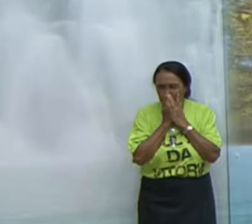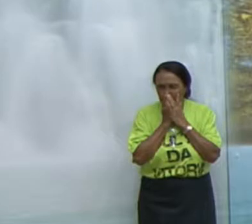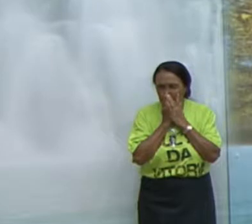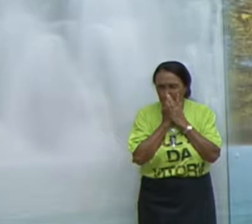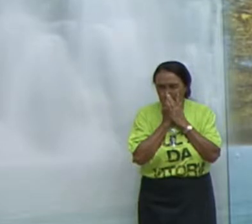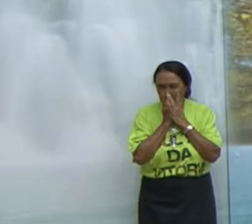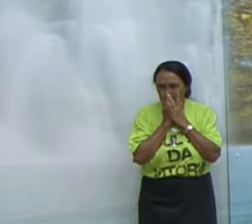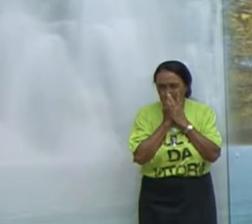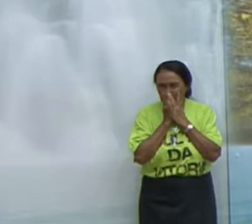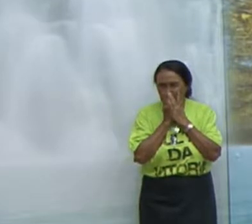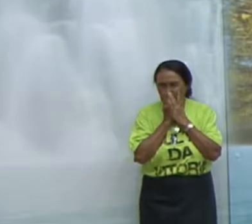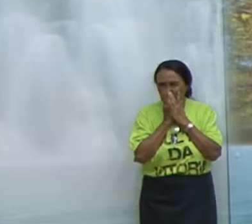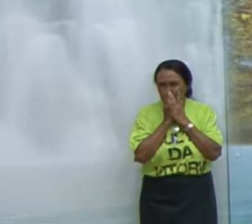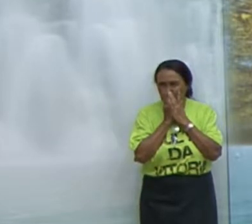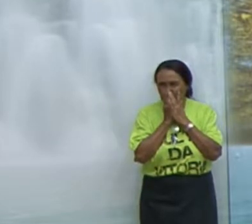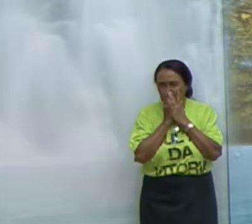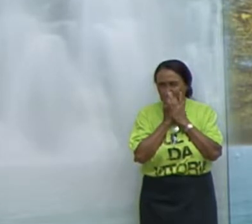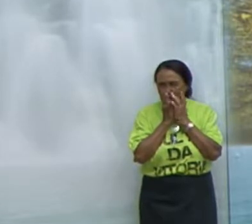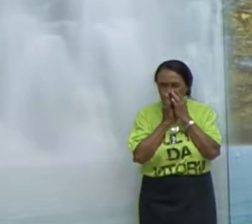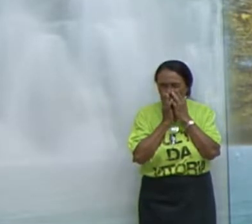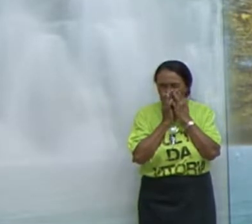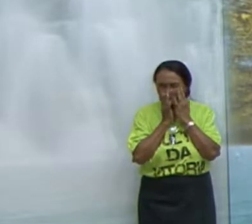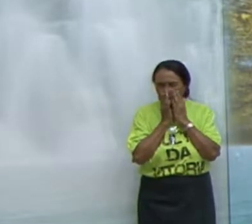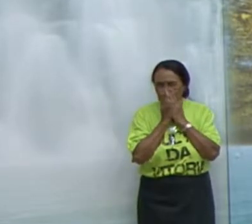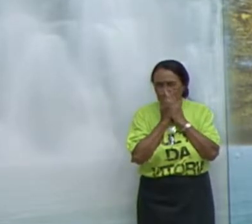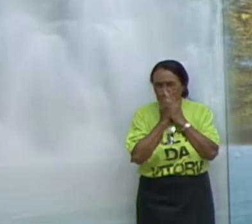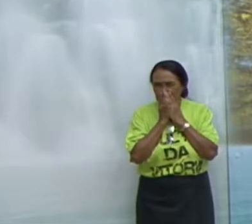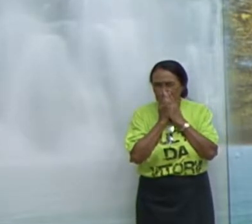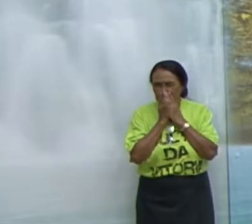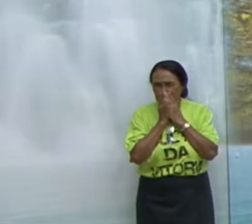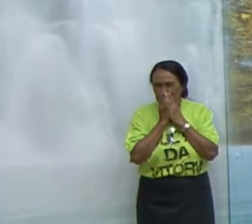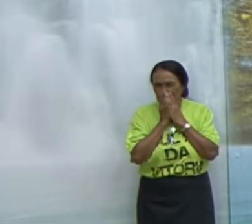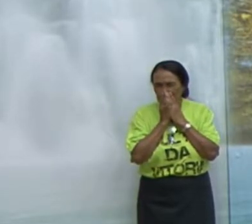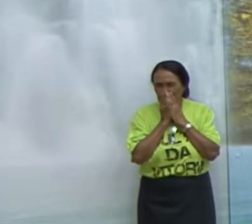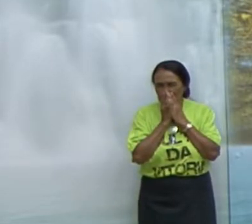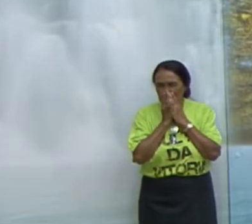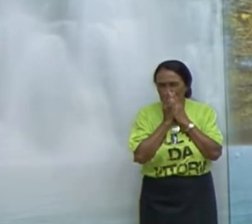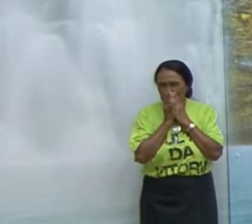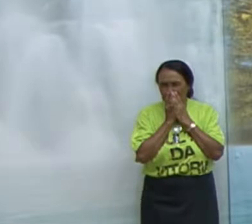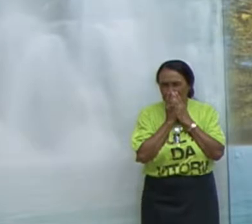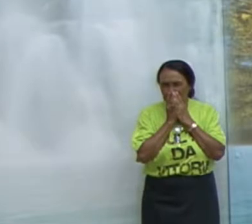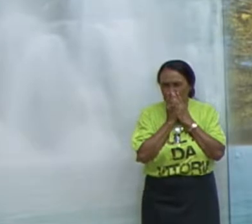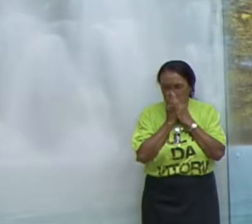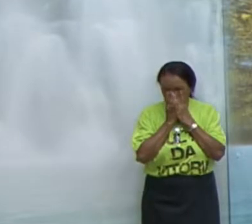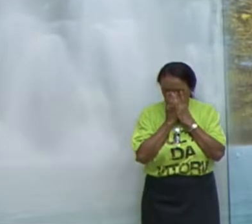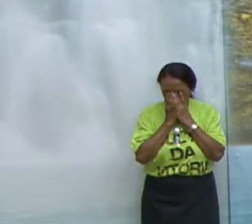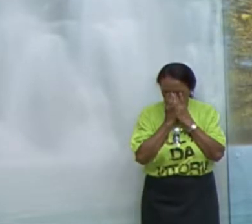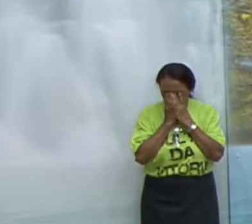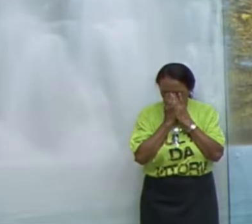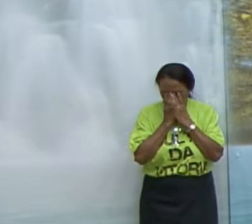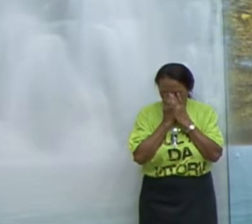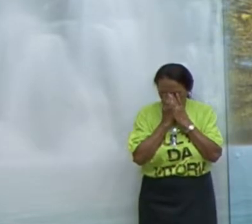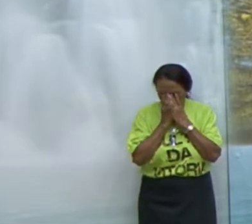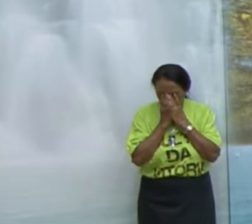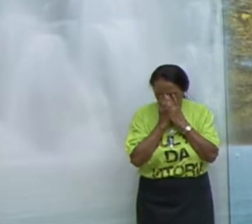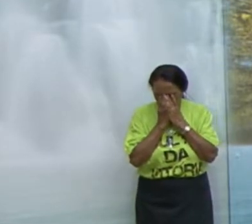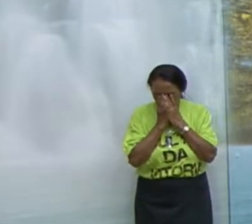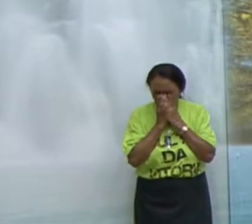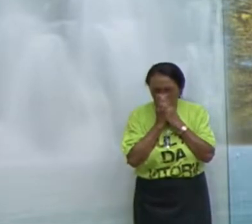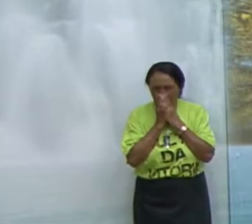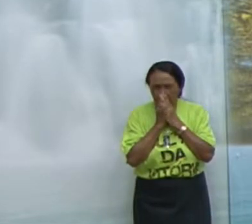de santidade, o que que ocorre? A unção, ela se estende. Por exemplo, eu